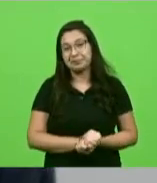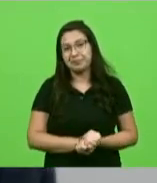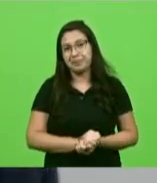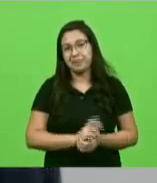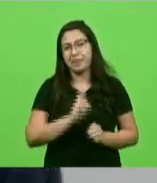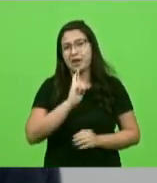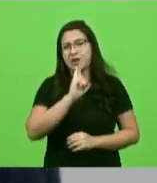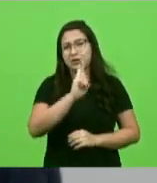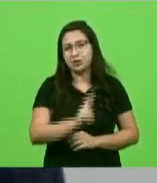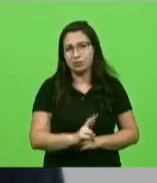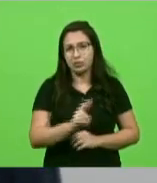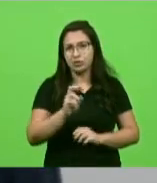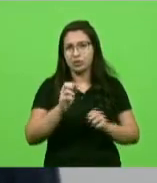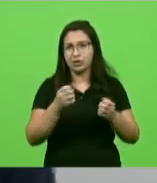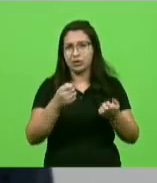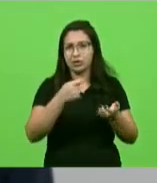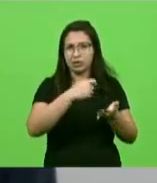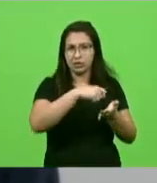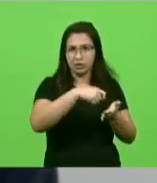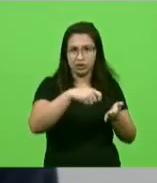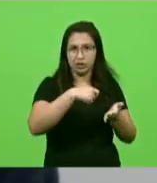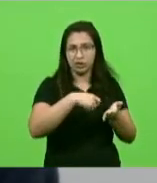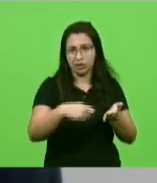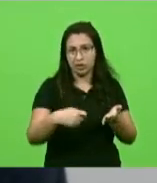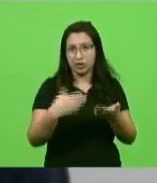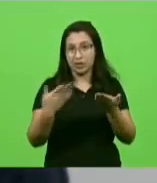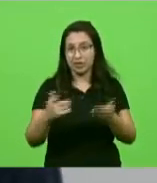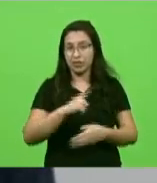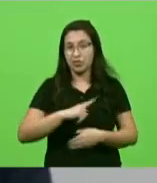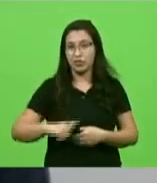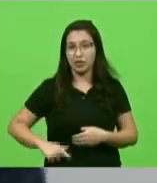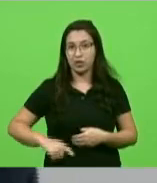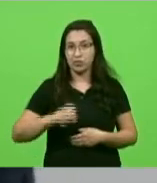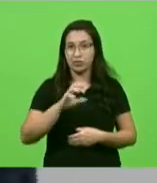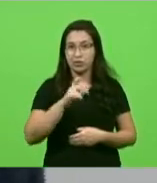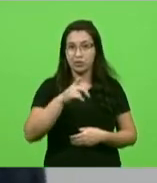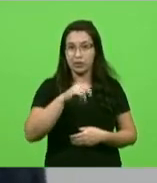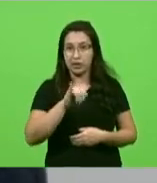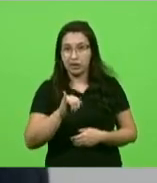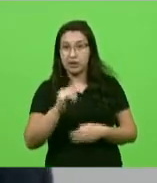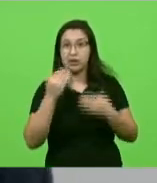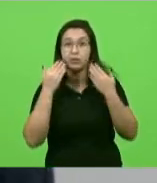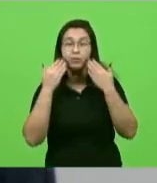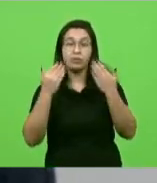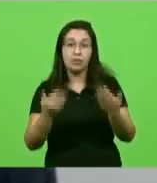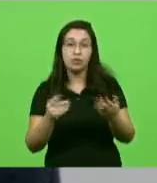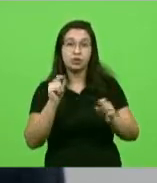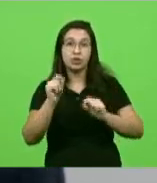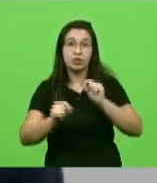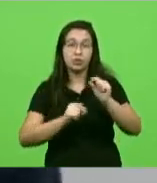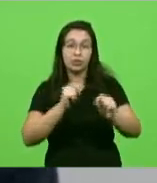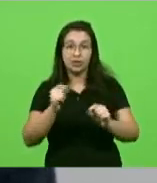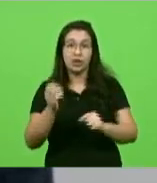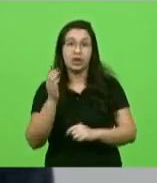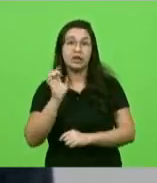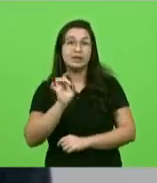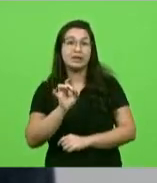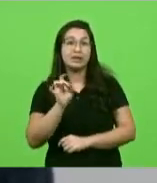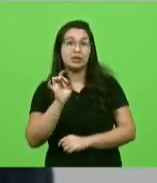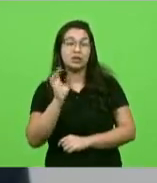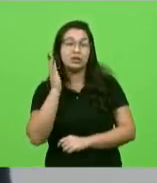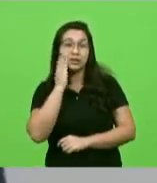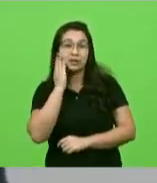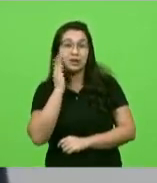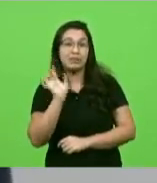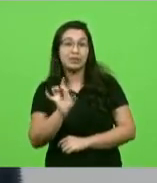resposta escrita pelo senhor governador à CPI, não obstante todo esse universo, ilustra dizer ter tomado nota do pagamento